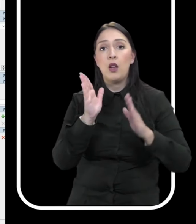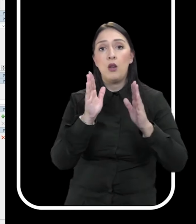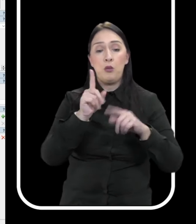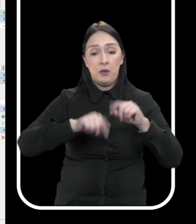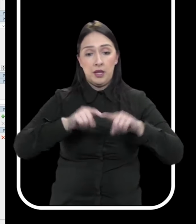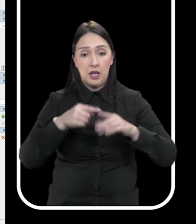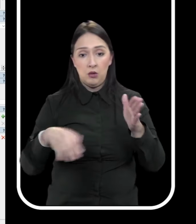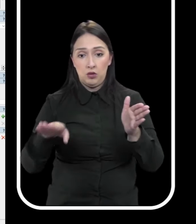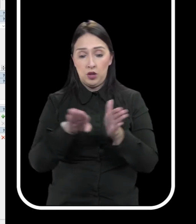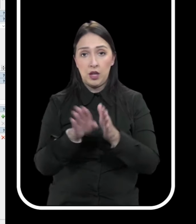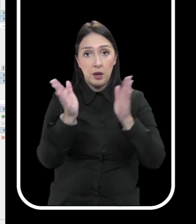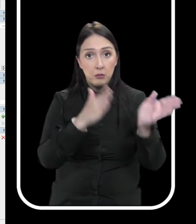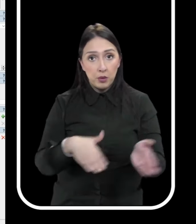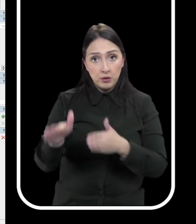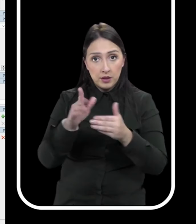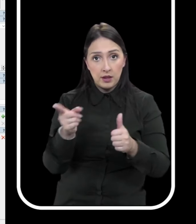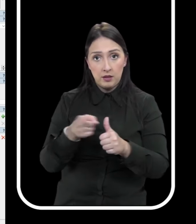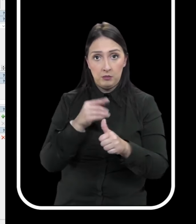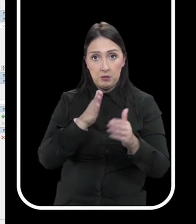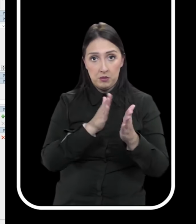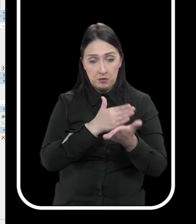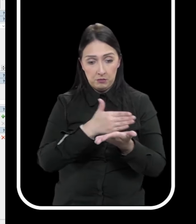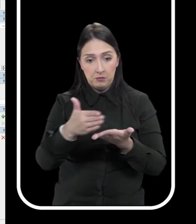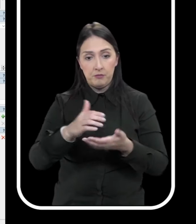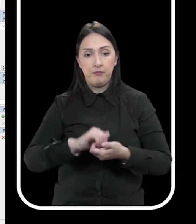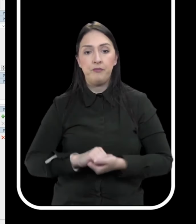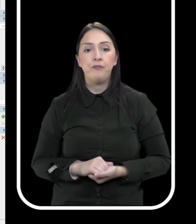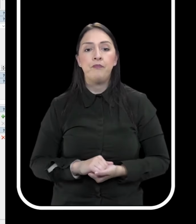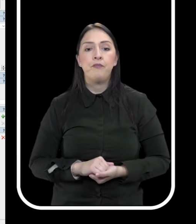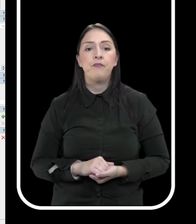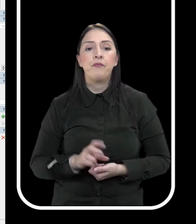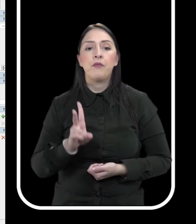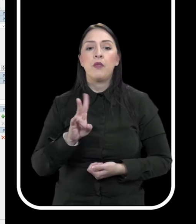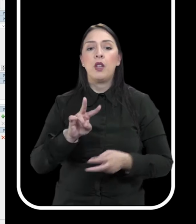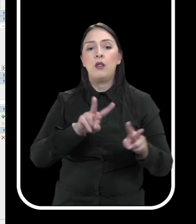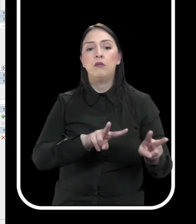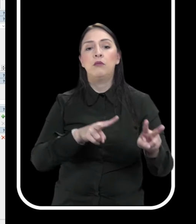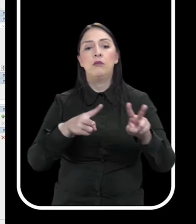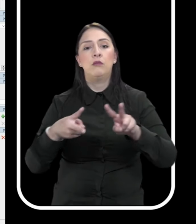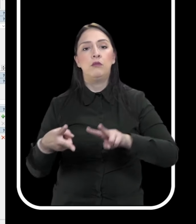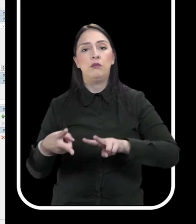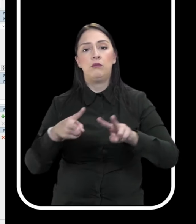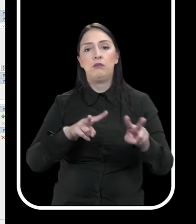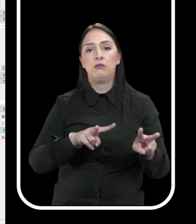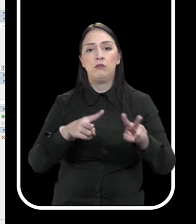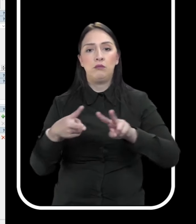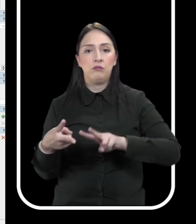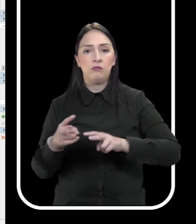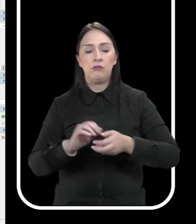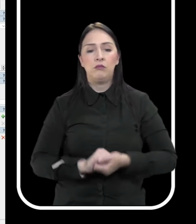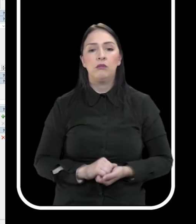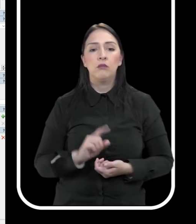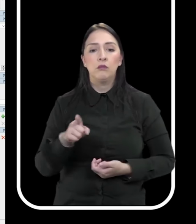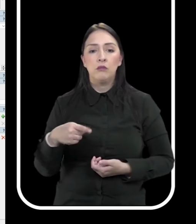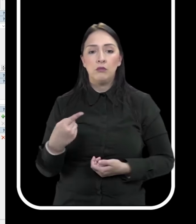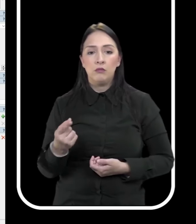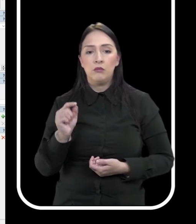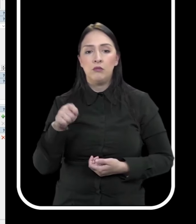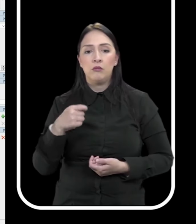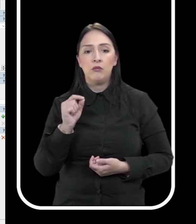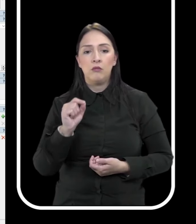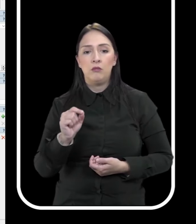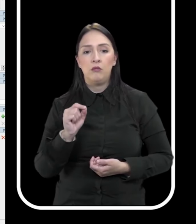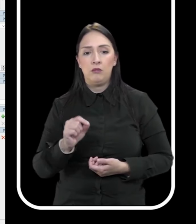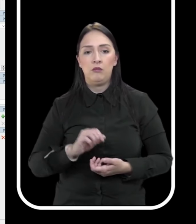ele é processado na linha 1, tá? E ele vai sendo transferido depois